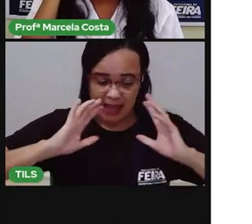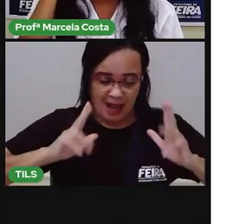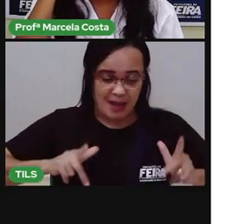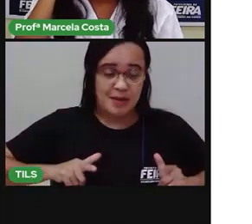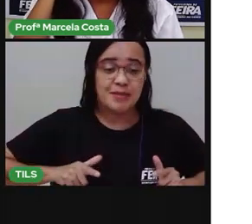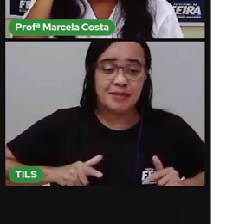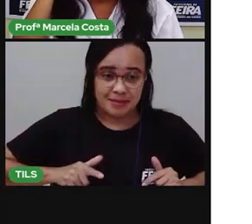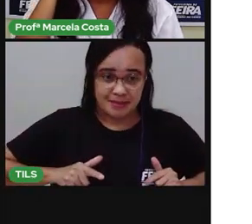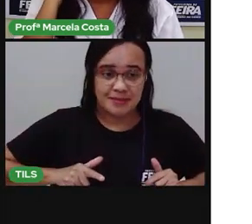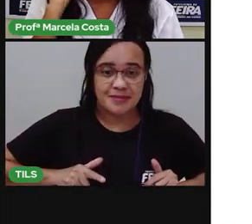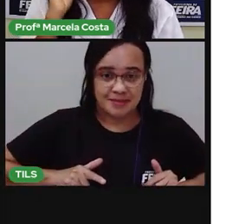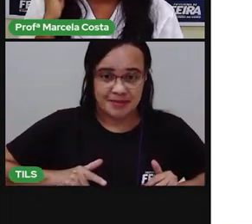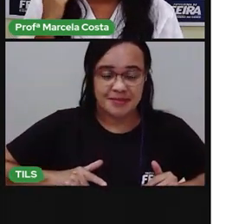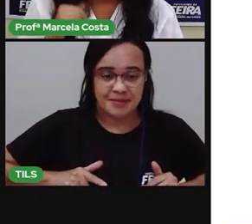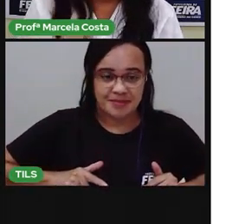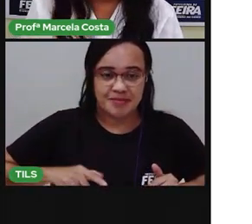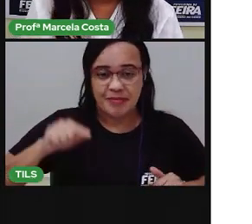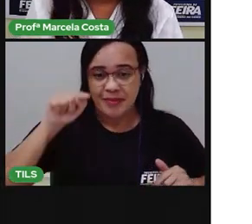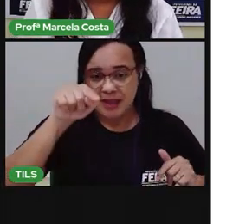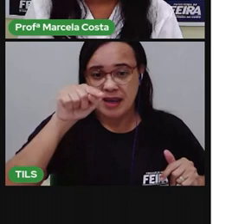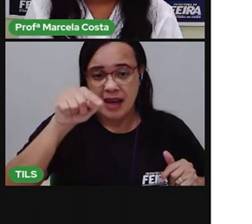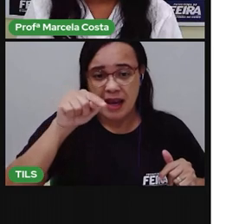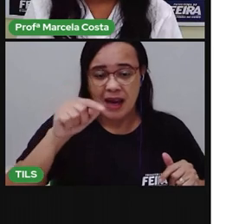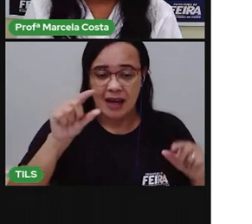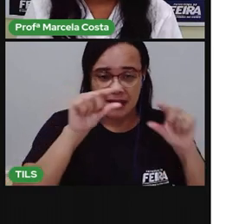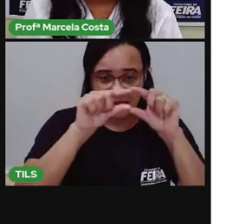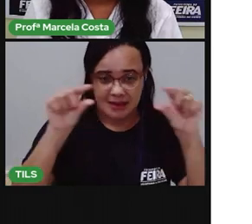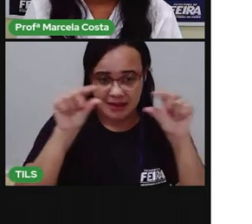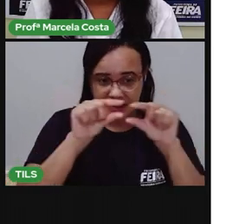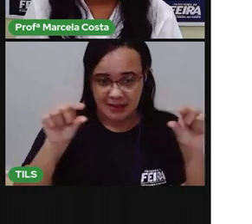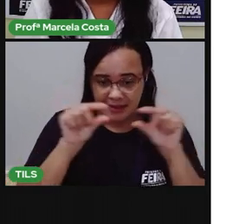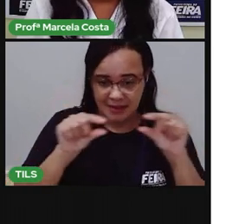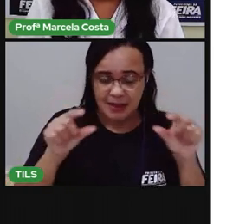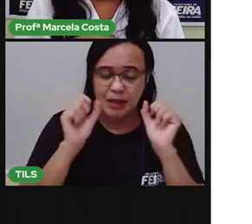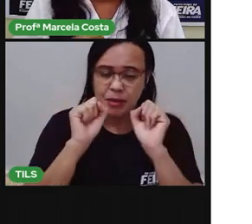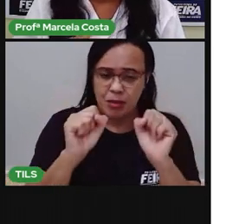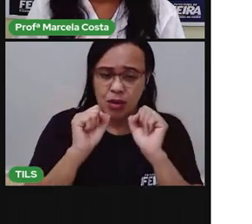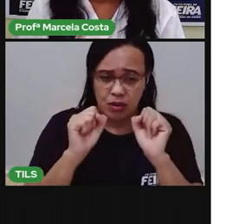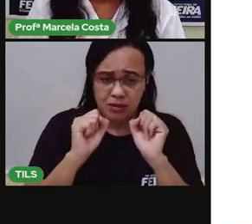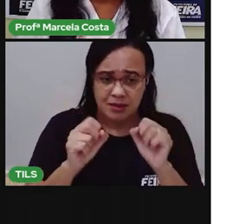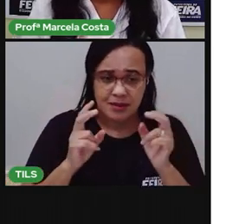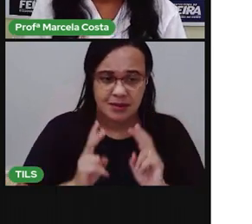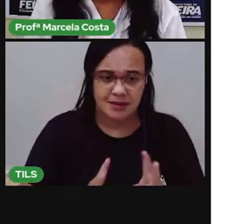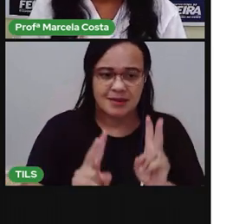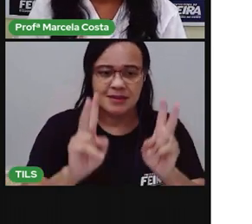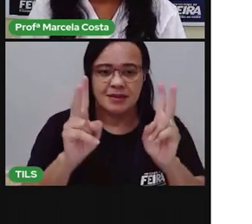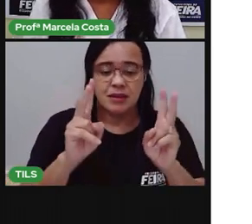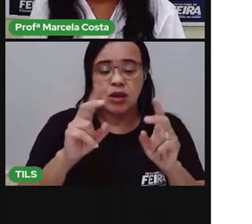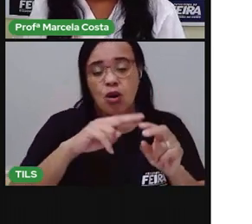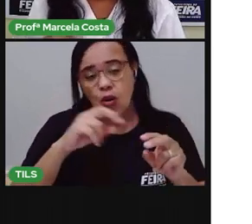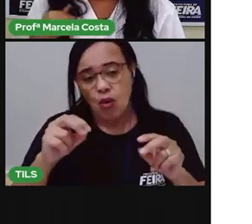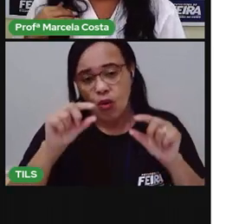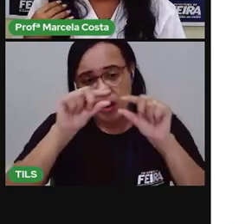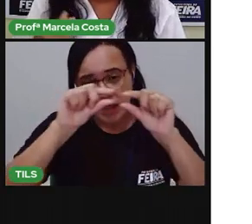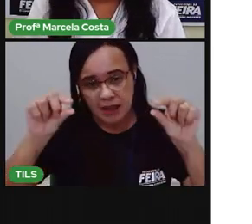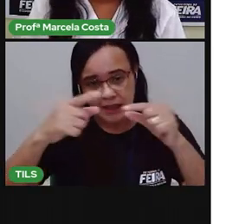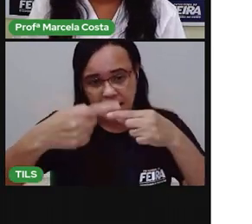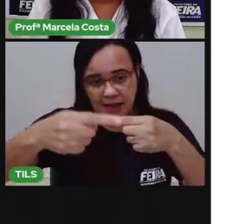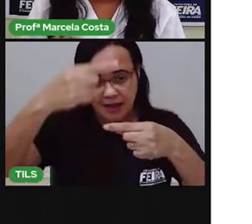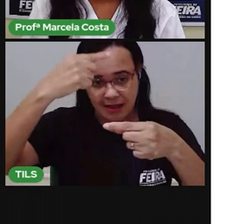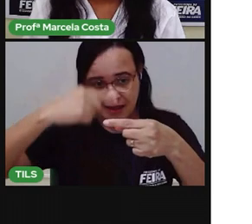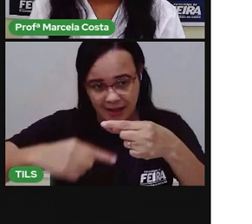Tá bom? Aí mesmo nesse espaço que você está escrevendo, você pode pular uma linha e